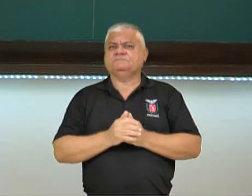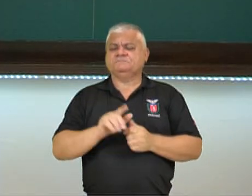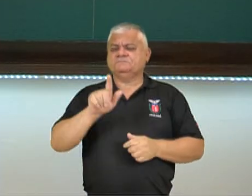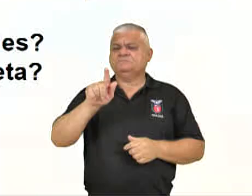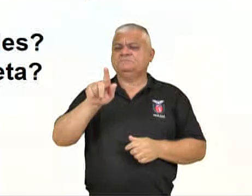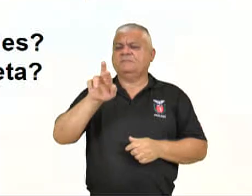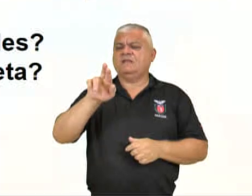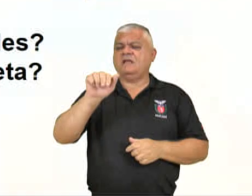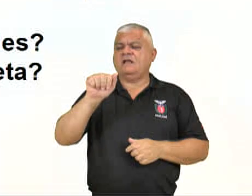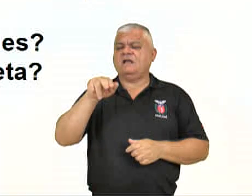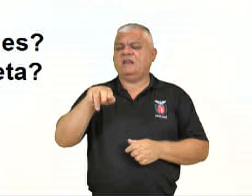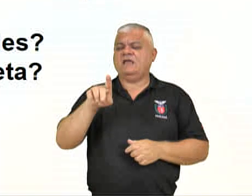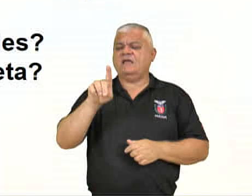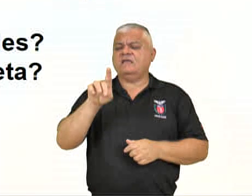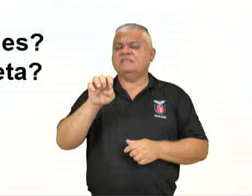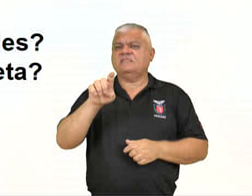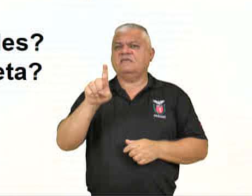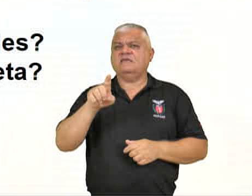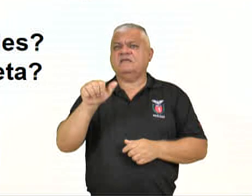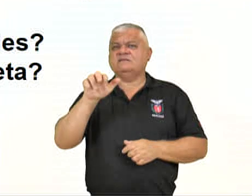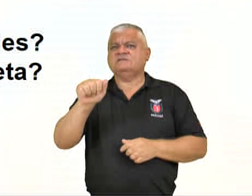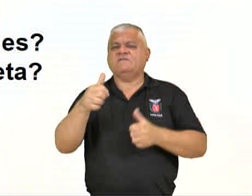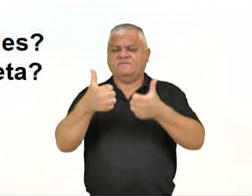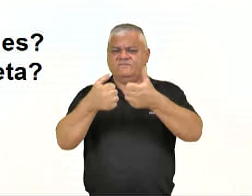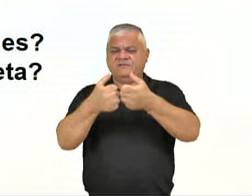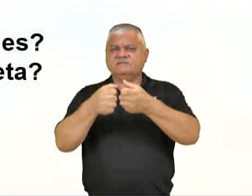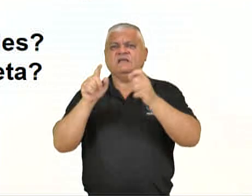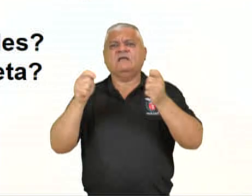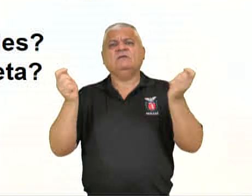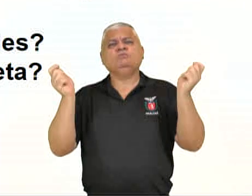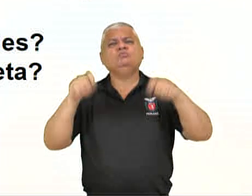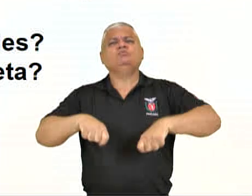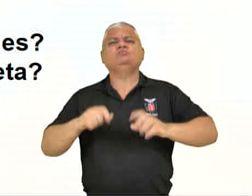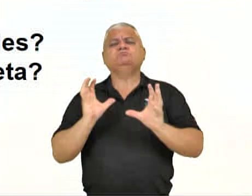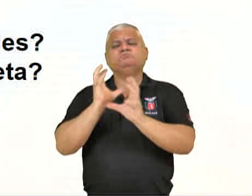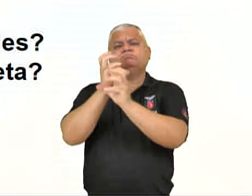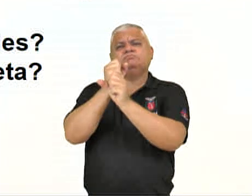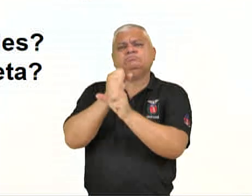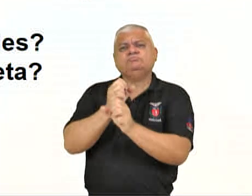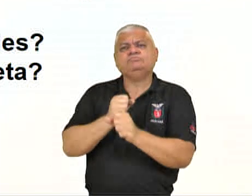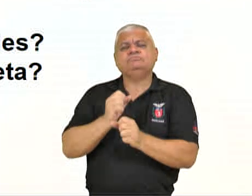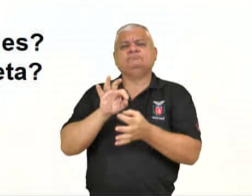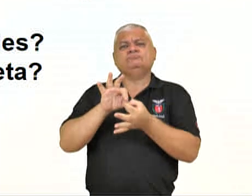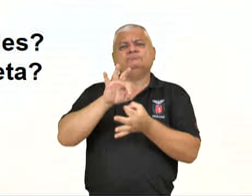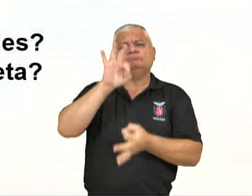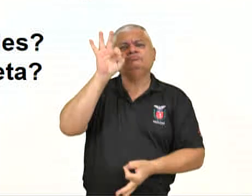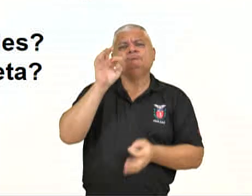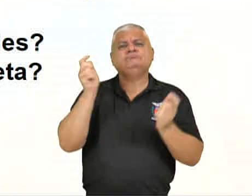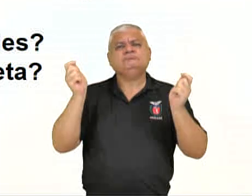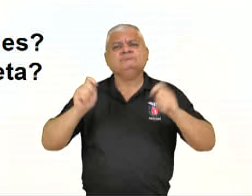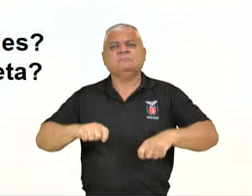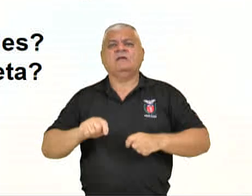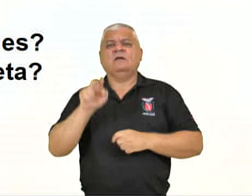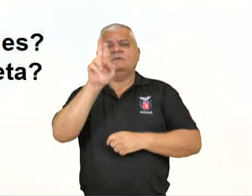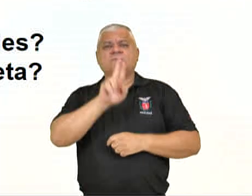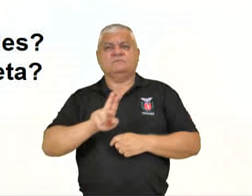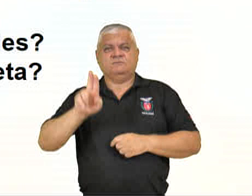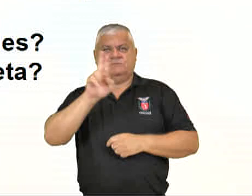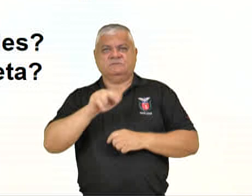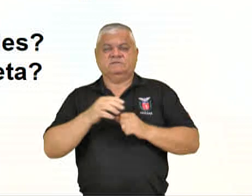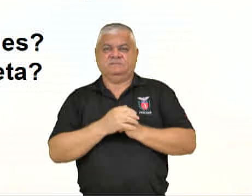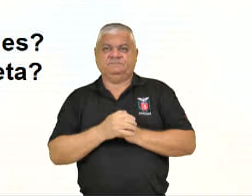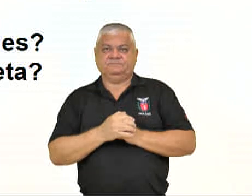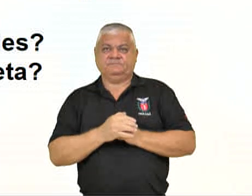física é tudo aquilo que a gente pode quantificar, ou seja, para medir as propriedades quantificadas, usamos grandezas